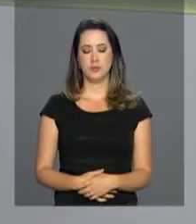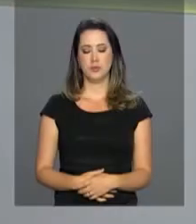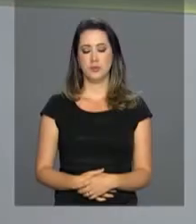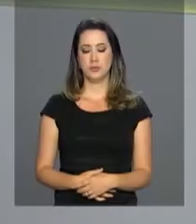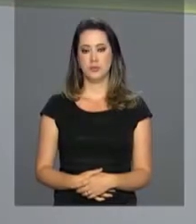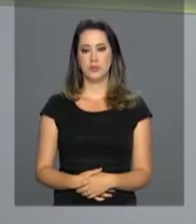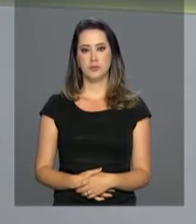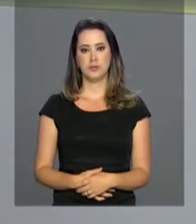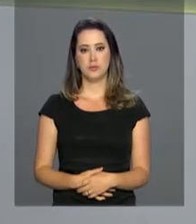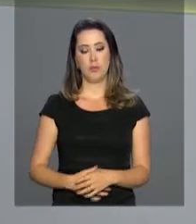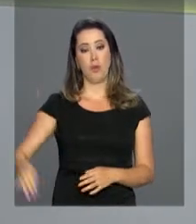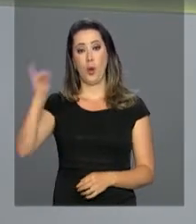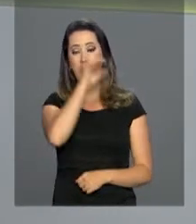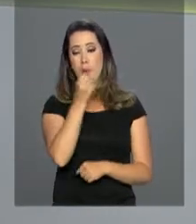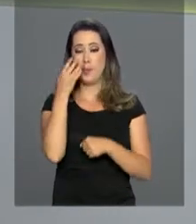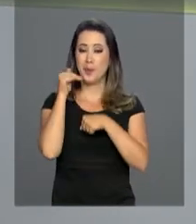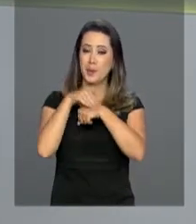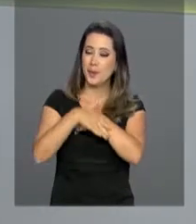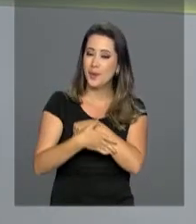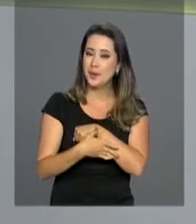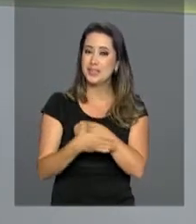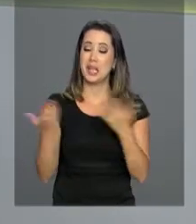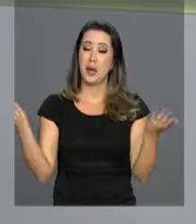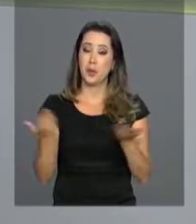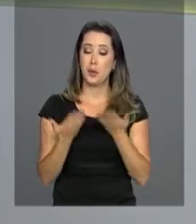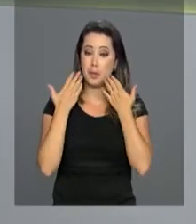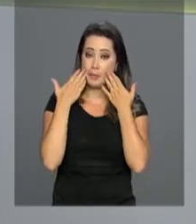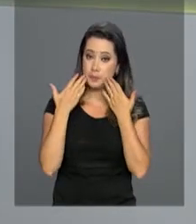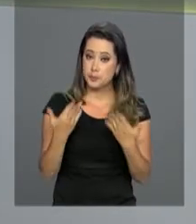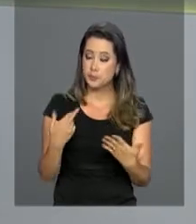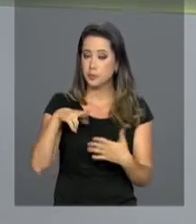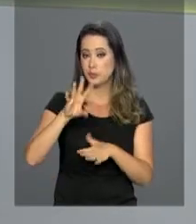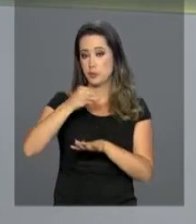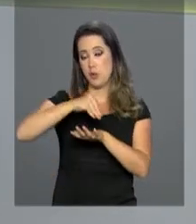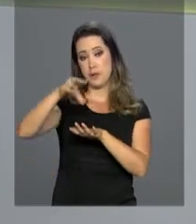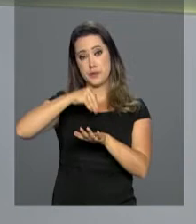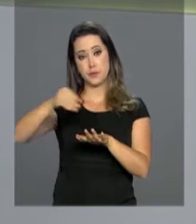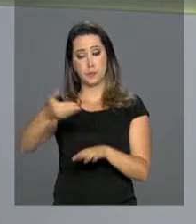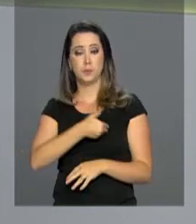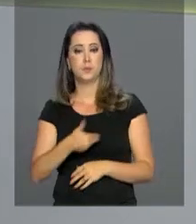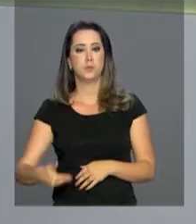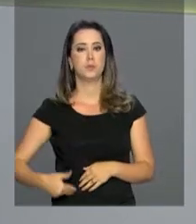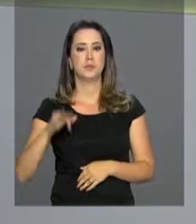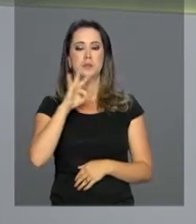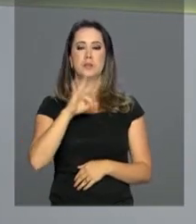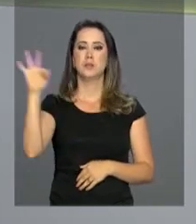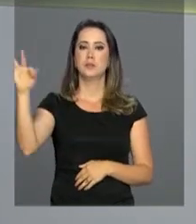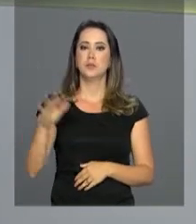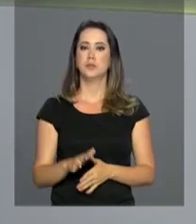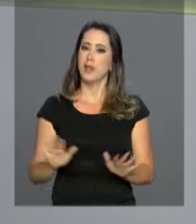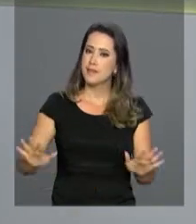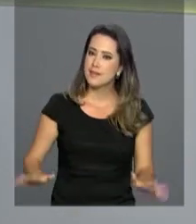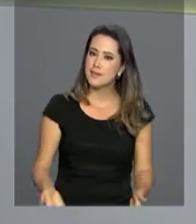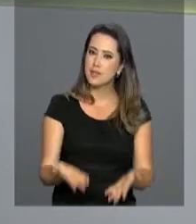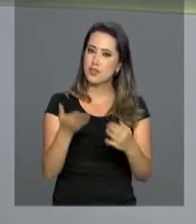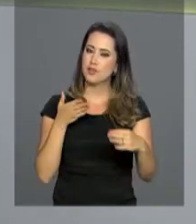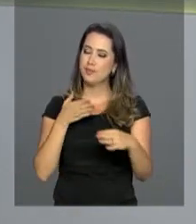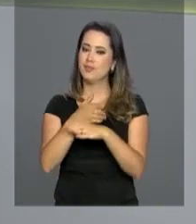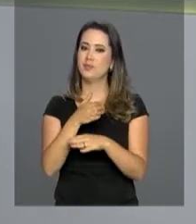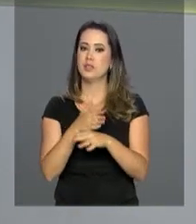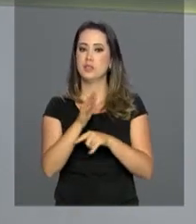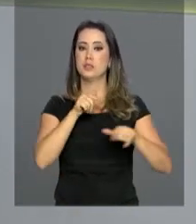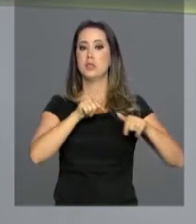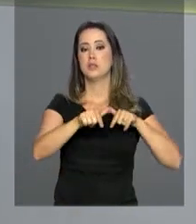olá boa noite começa agora o repórter nbr com as notícias do governo federal incentivar a entrada no mercado